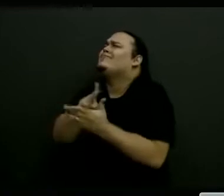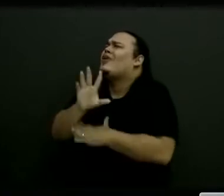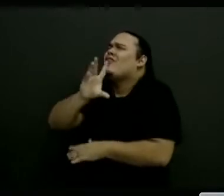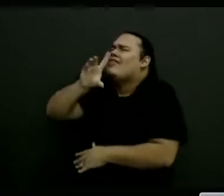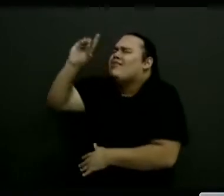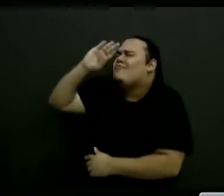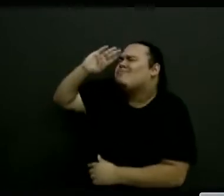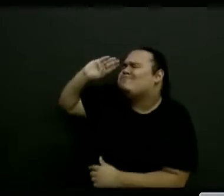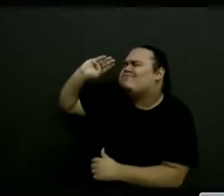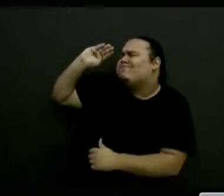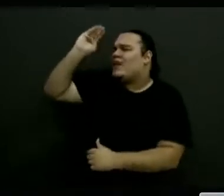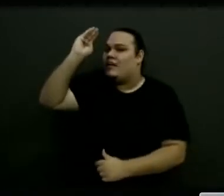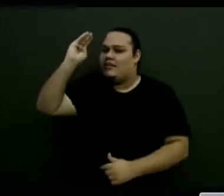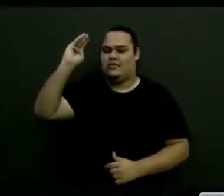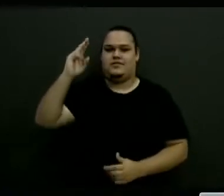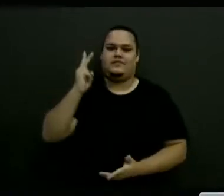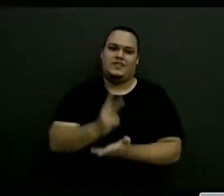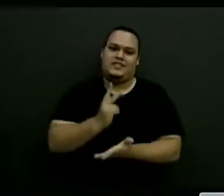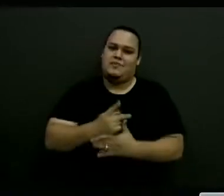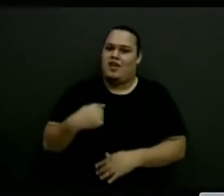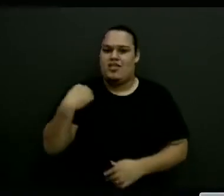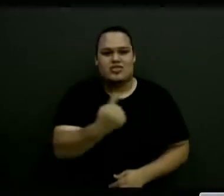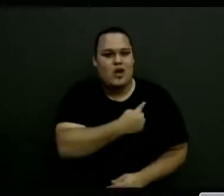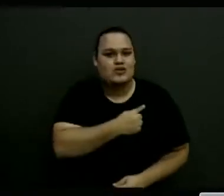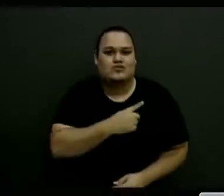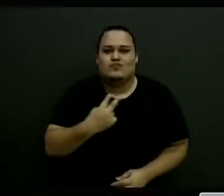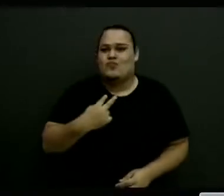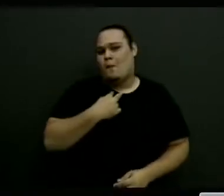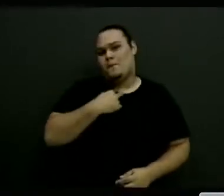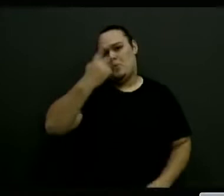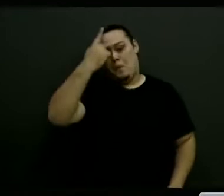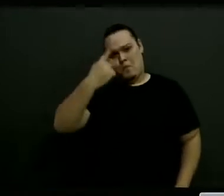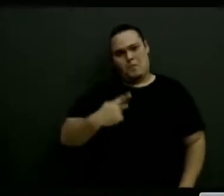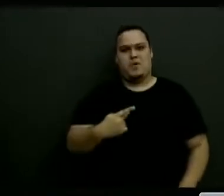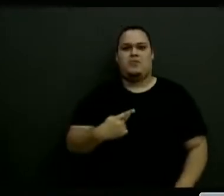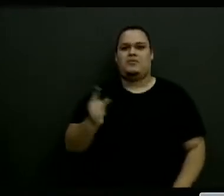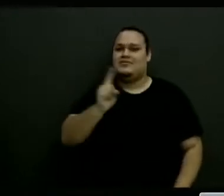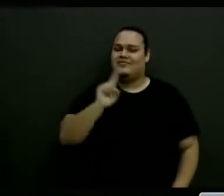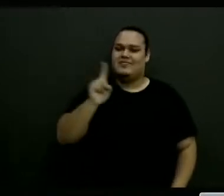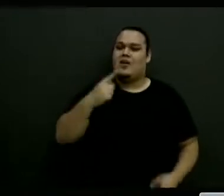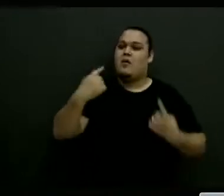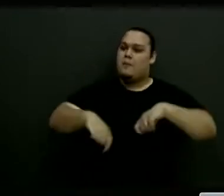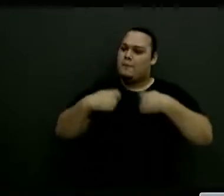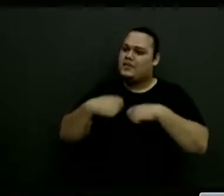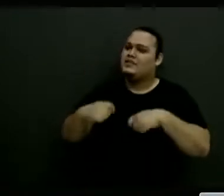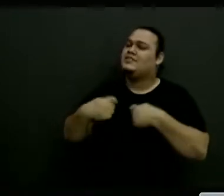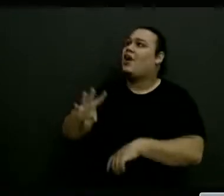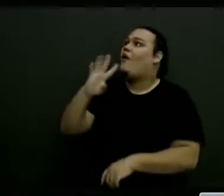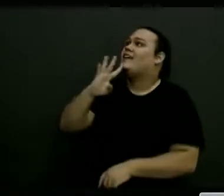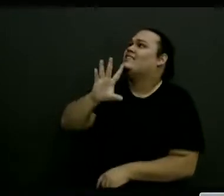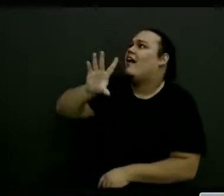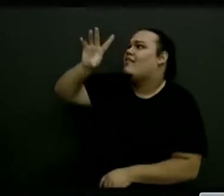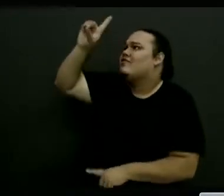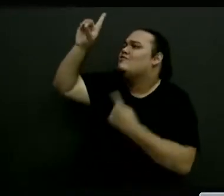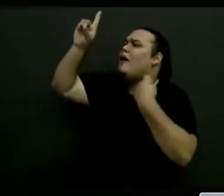Não podemos ser independentes da soberania de Deus, pois de Deus necessitamos e necessitaremos sempre.